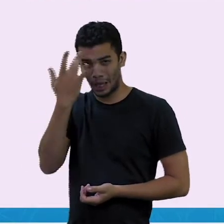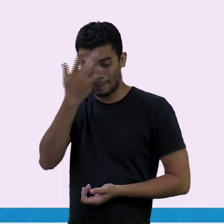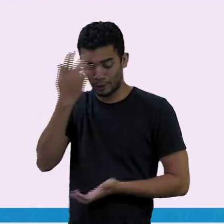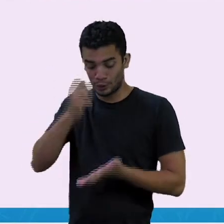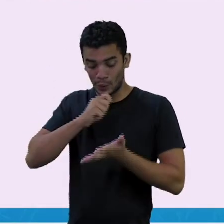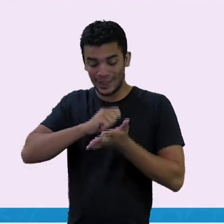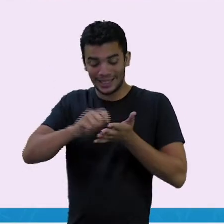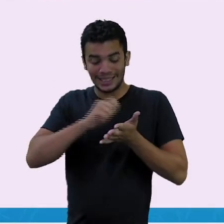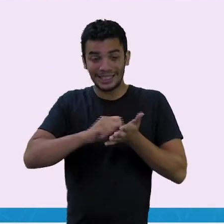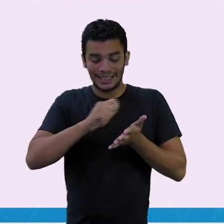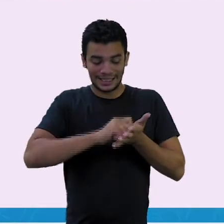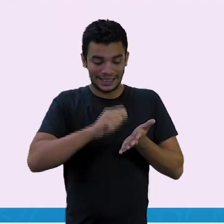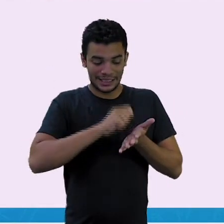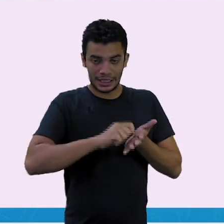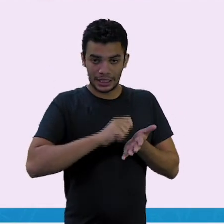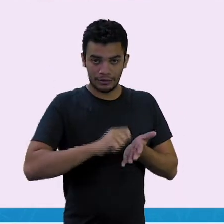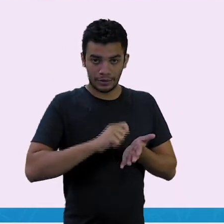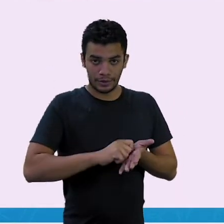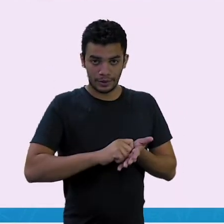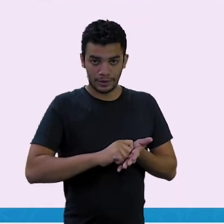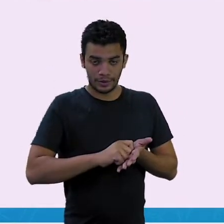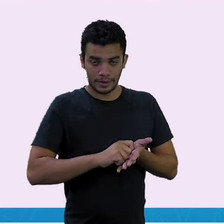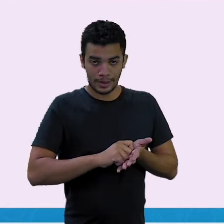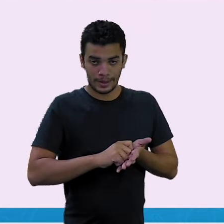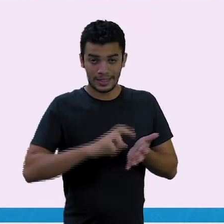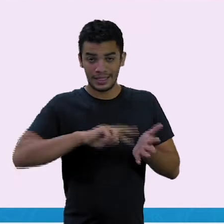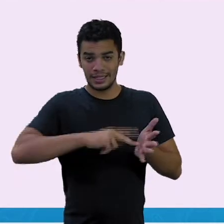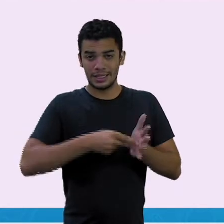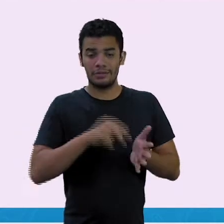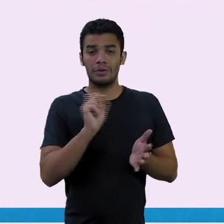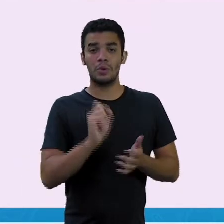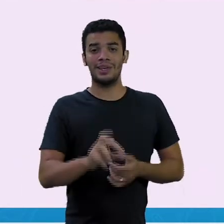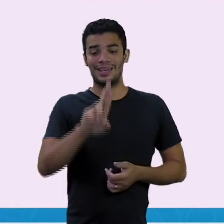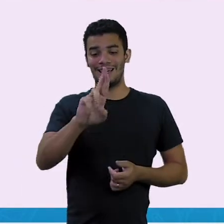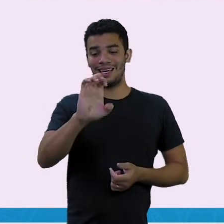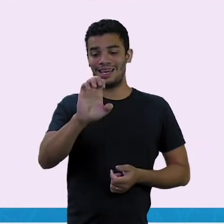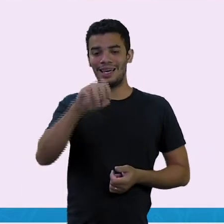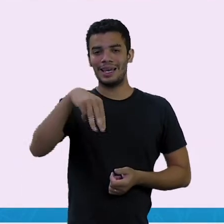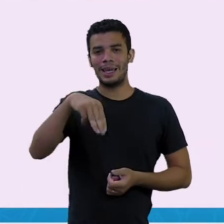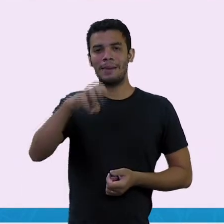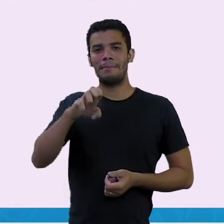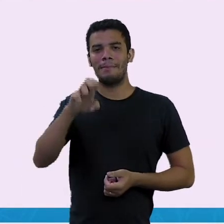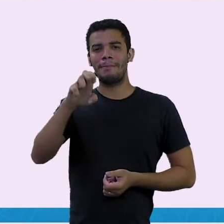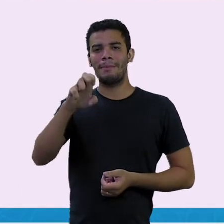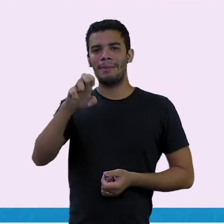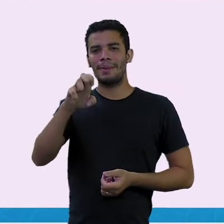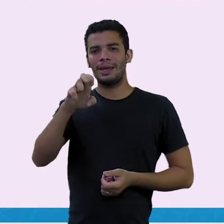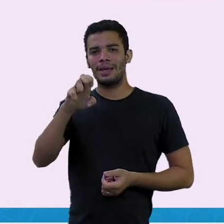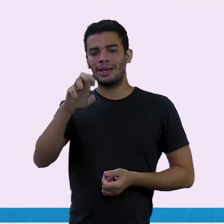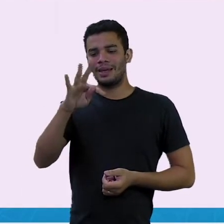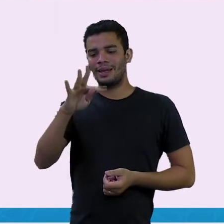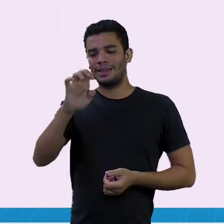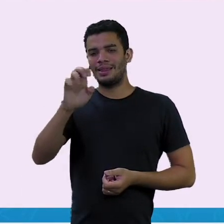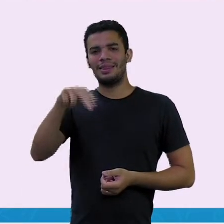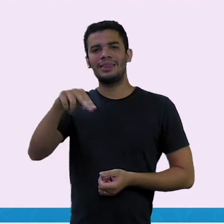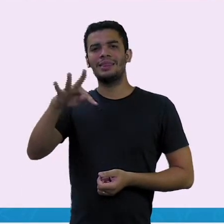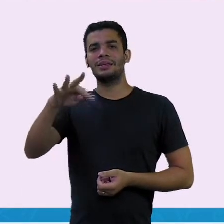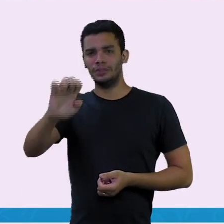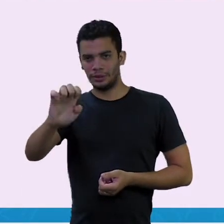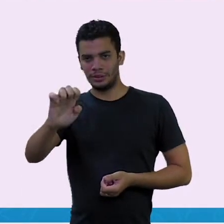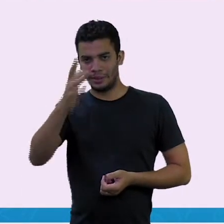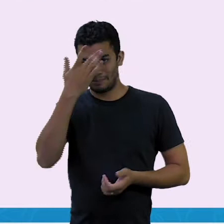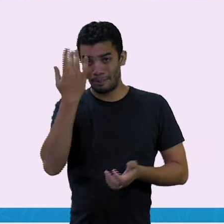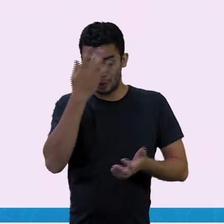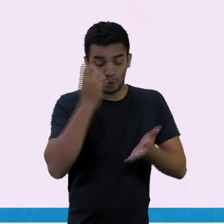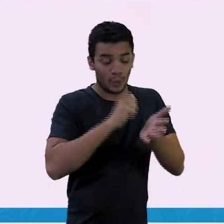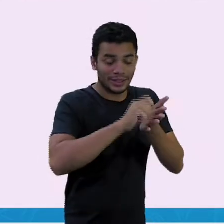está escrevendo aquele bilhete? A Maria escreveu esse bilhete para quem? Para quem esse bilhete foi